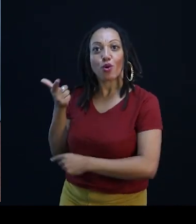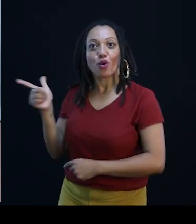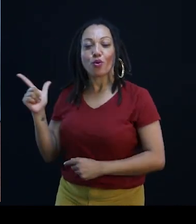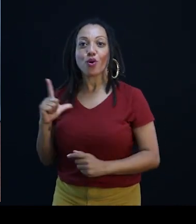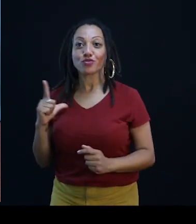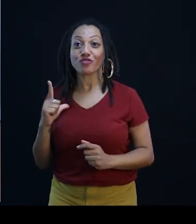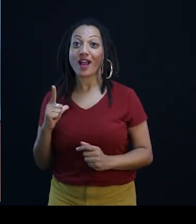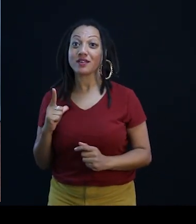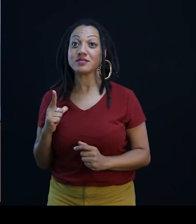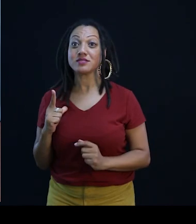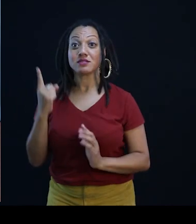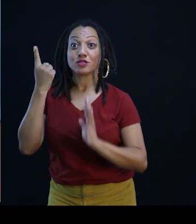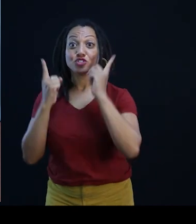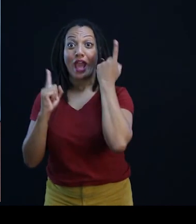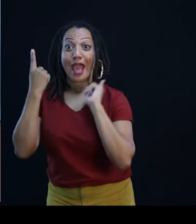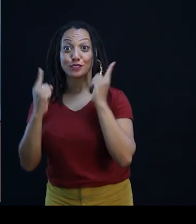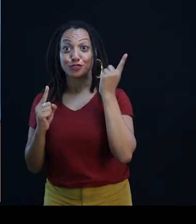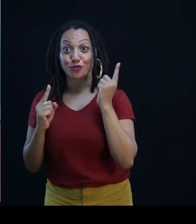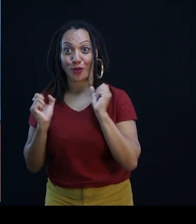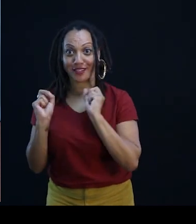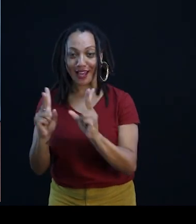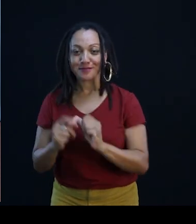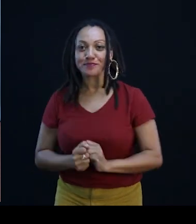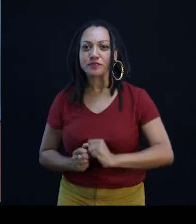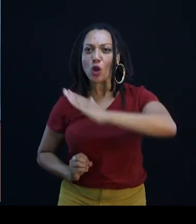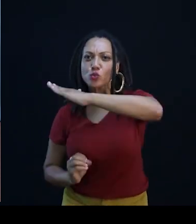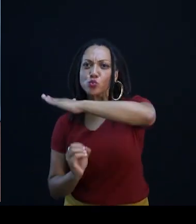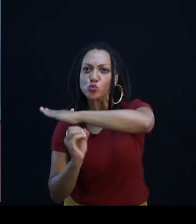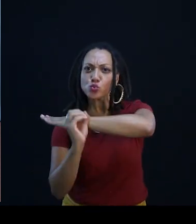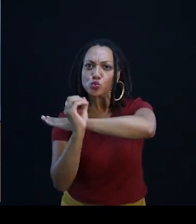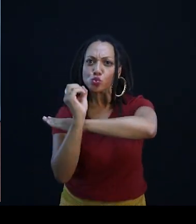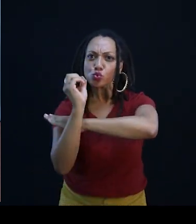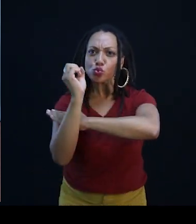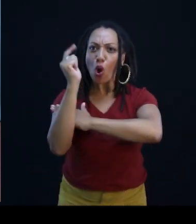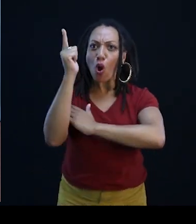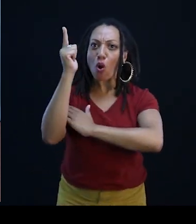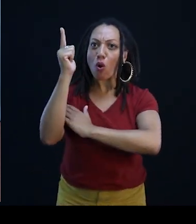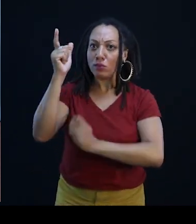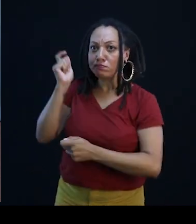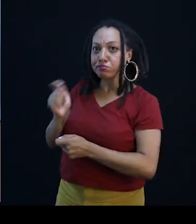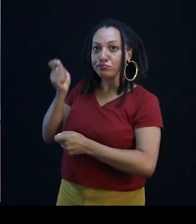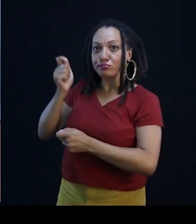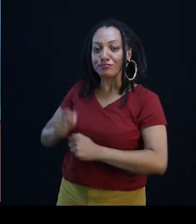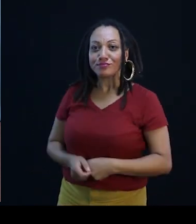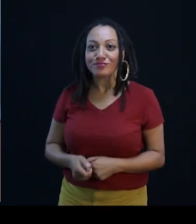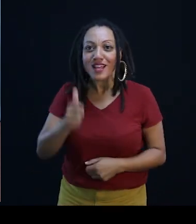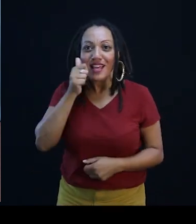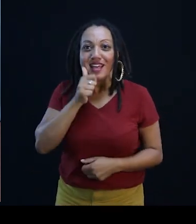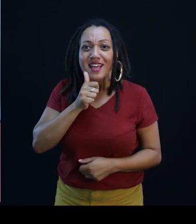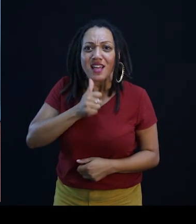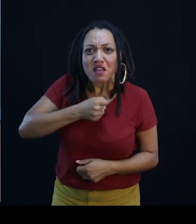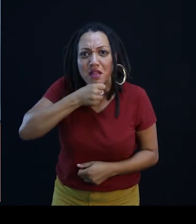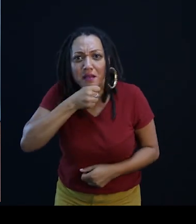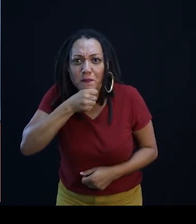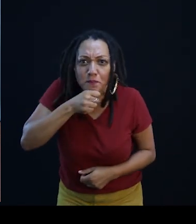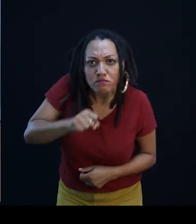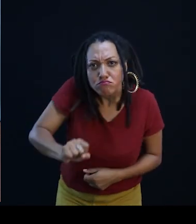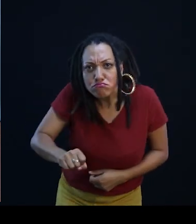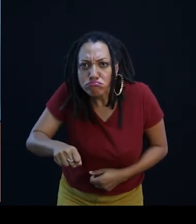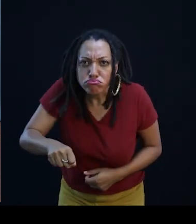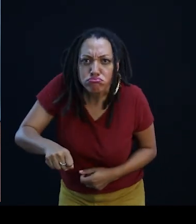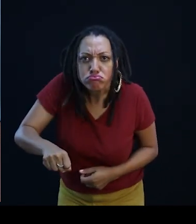tá fazendo os gestos, tá bom? O sol vem nascendo ali, eu vi uma velhinha assim,